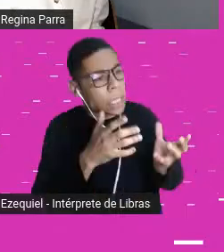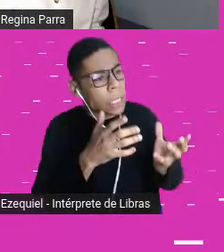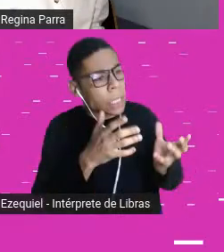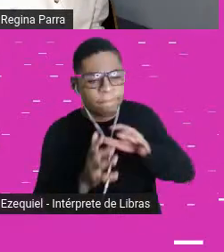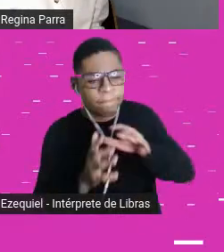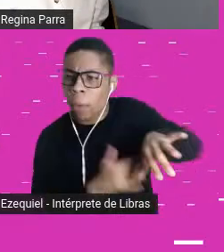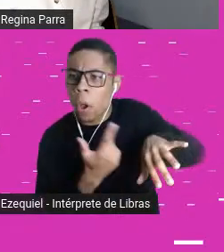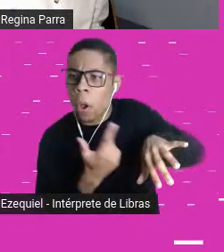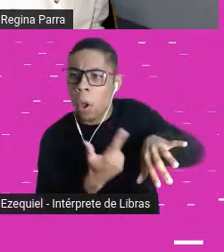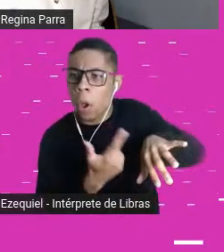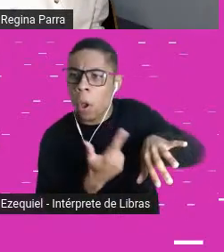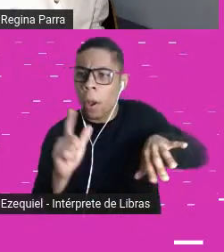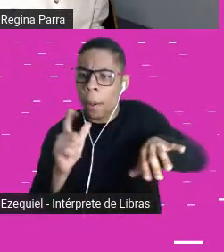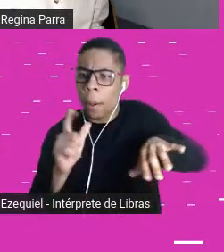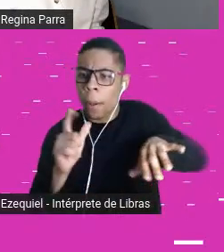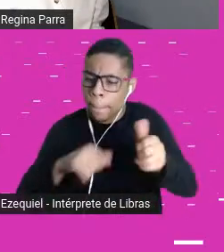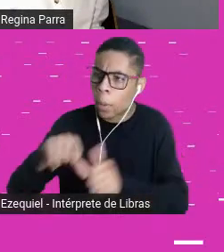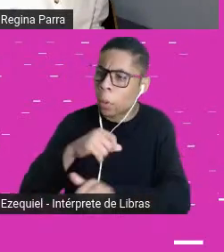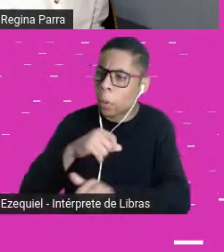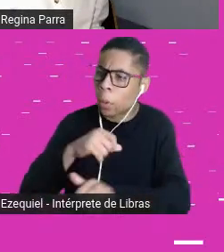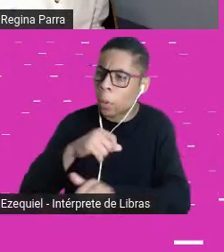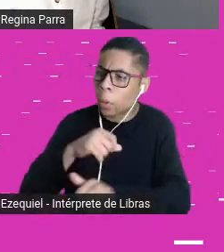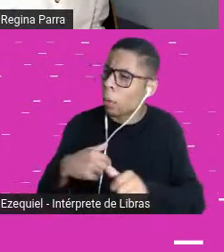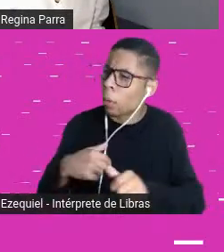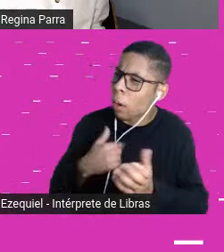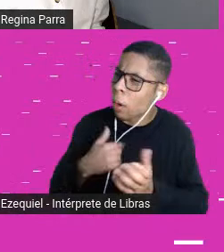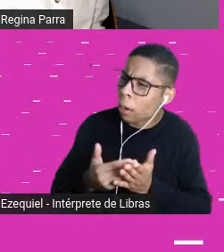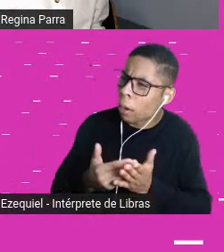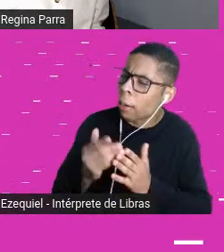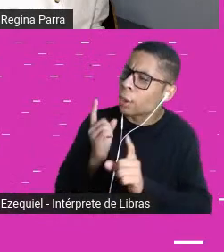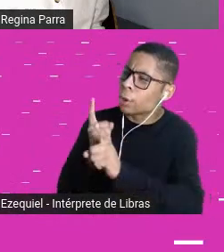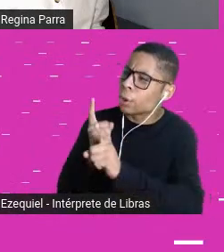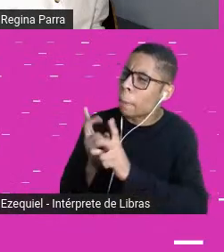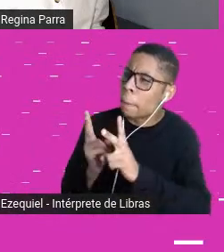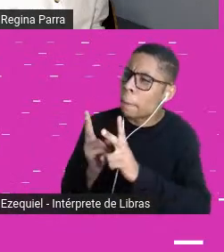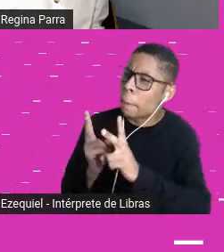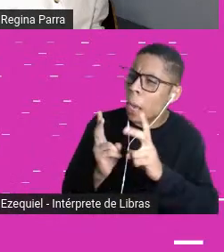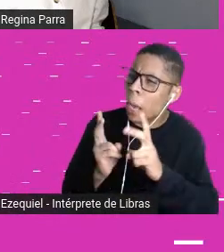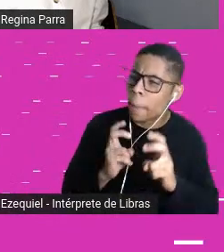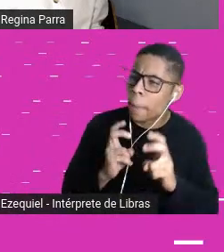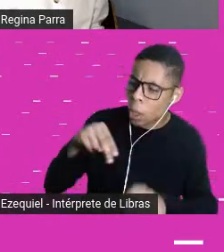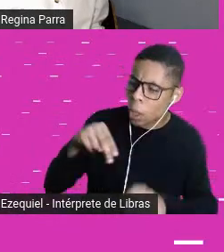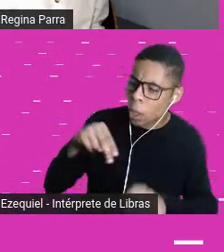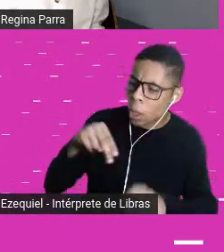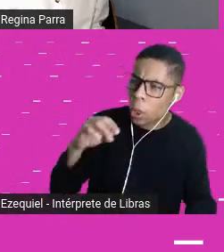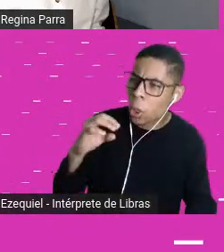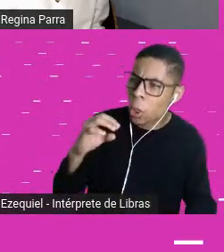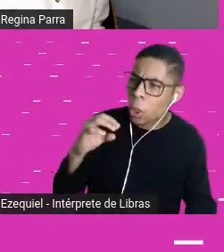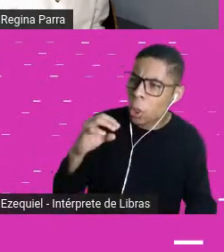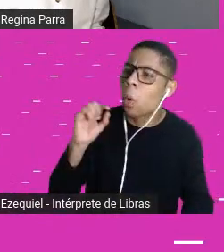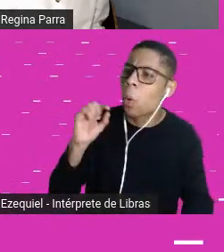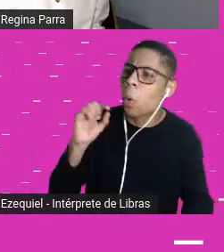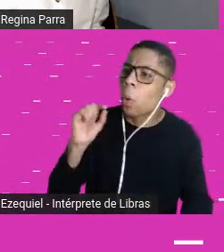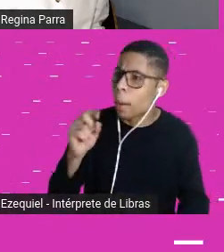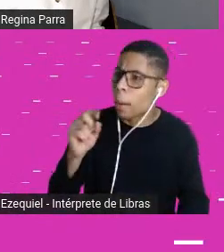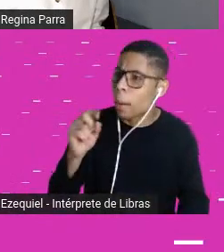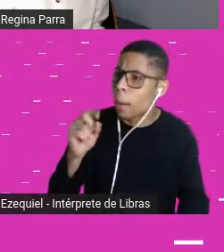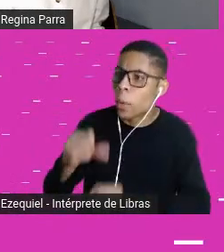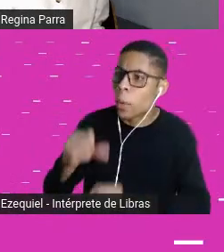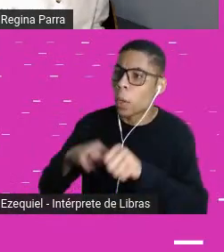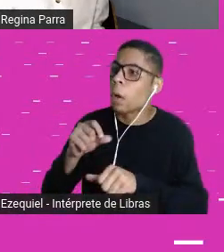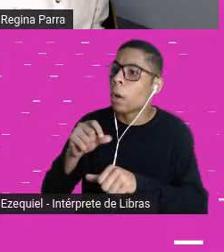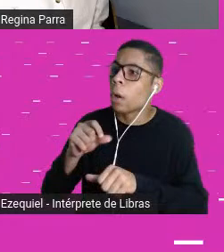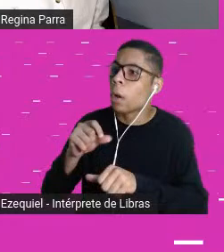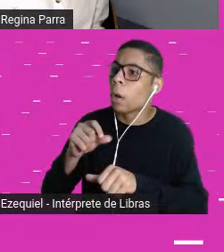a entrar nessa viagem do Nô, que era todo mundo ensaia separado, algumas